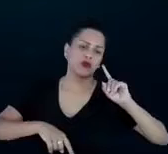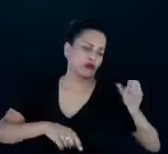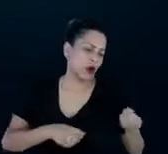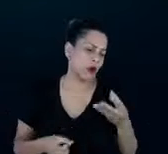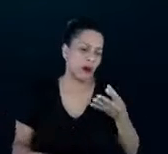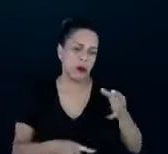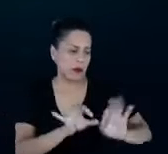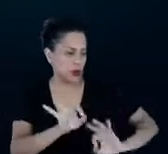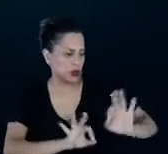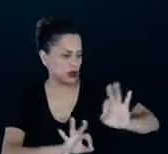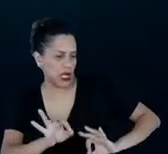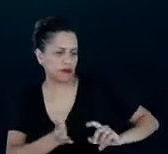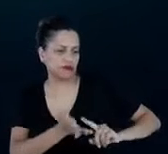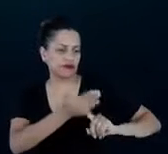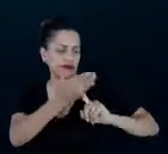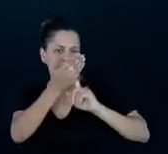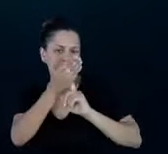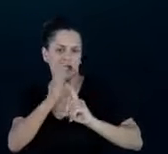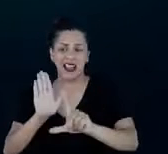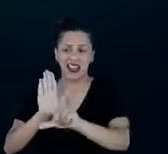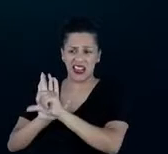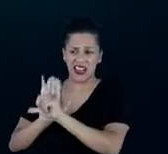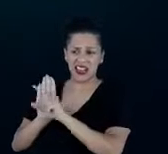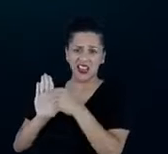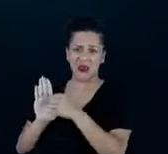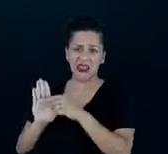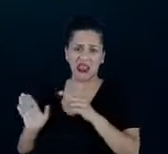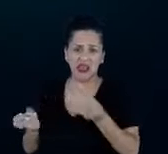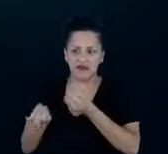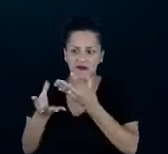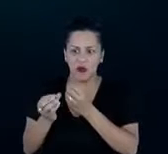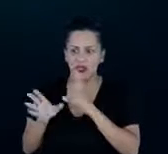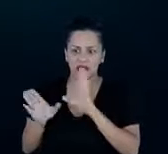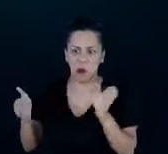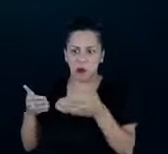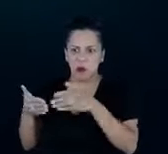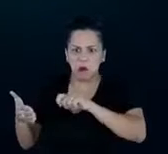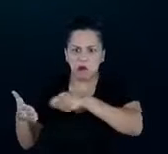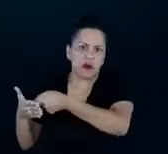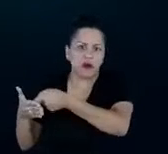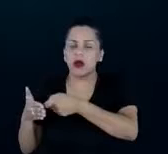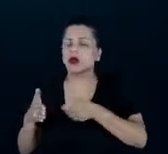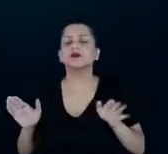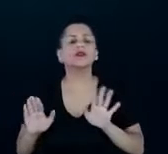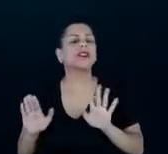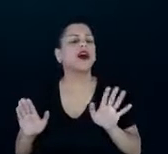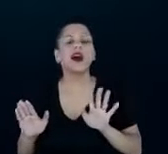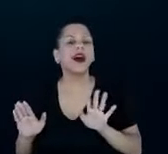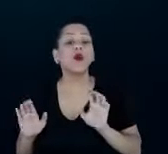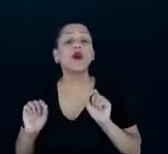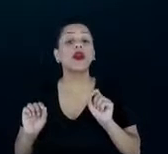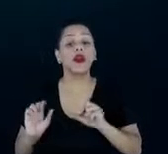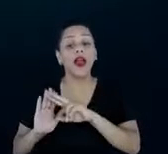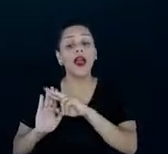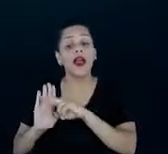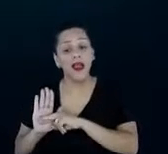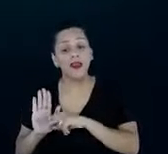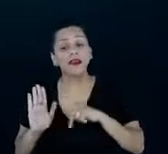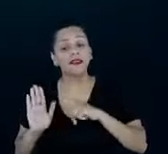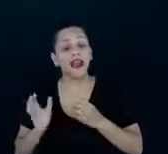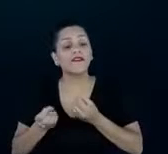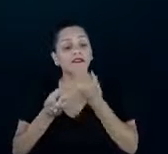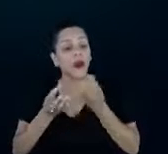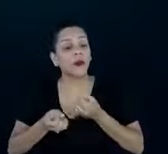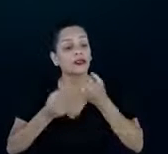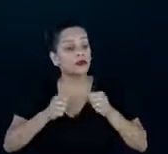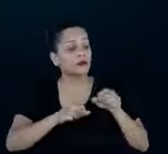e a Lei ela não existe para fazer o dado ficar trancado no lugar ela existe justamente para permitir que o dado circule já o